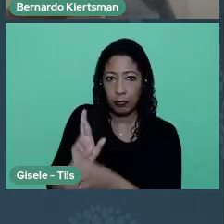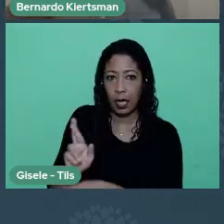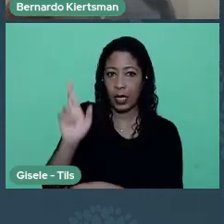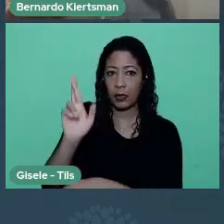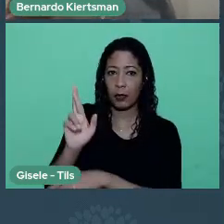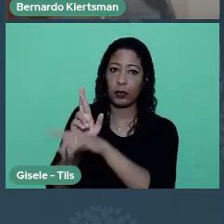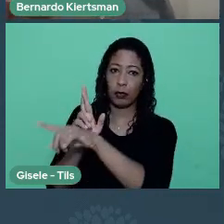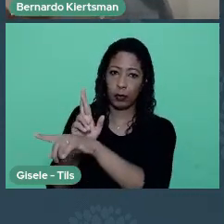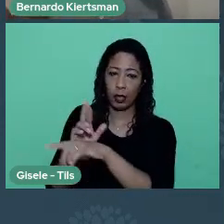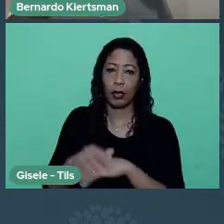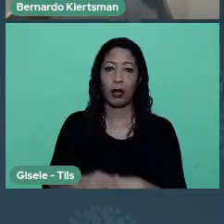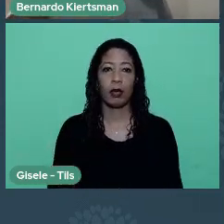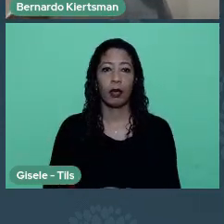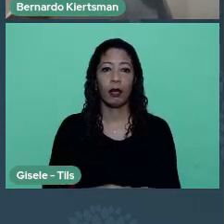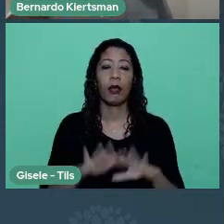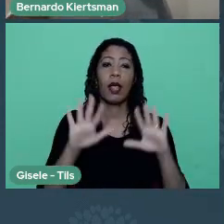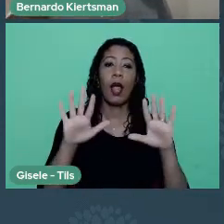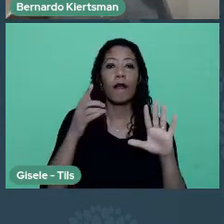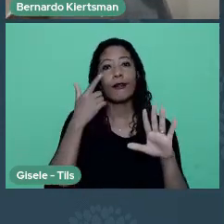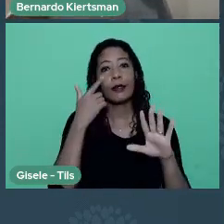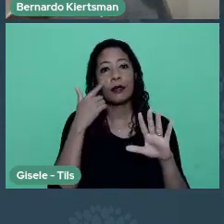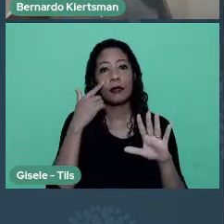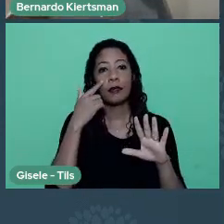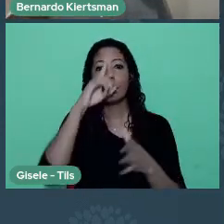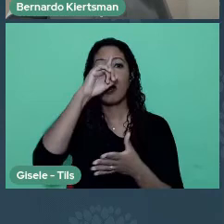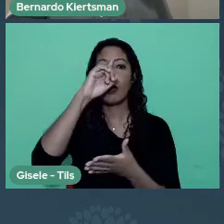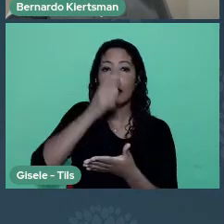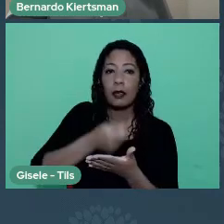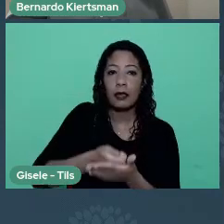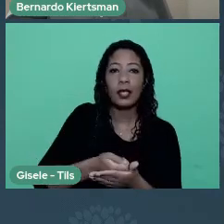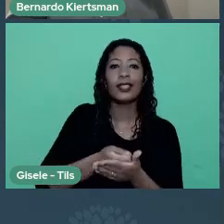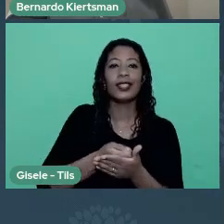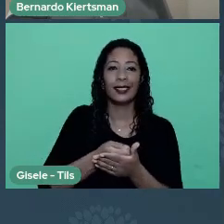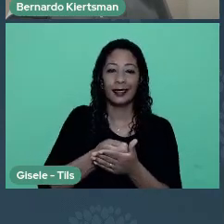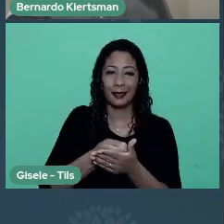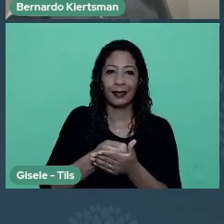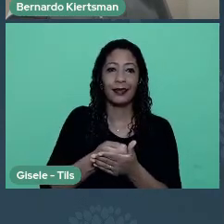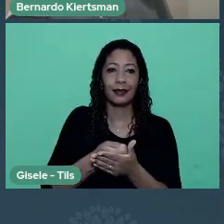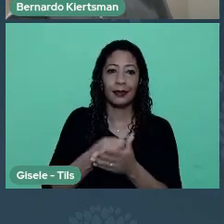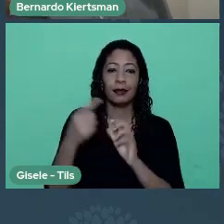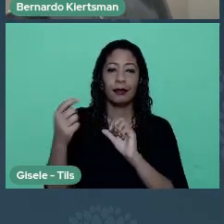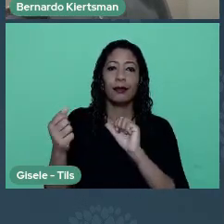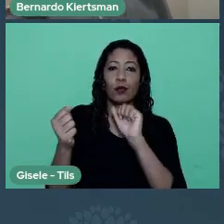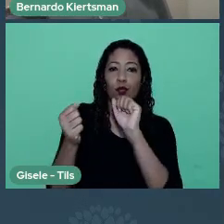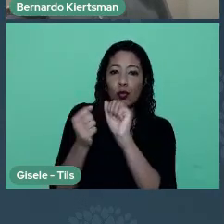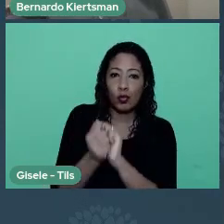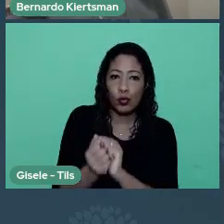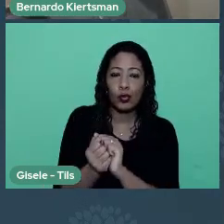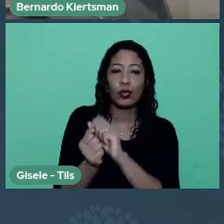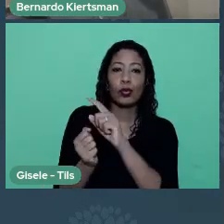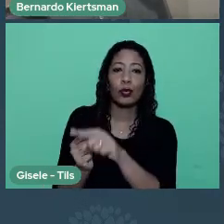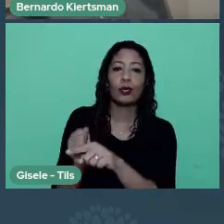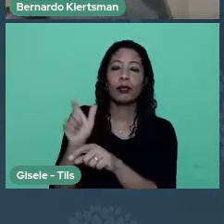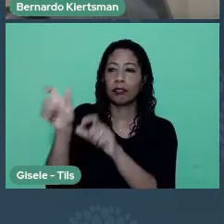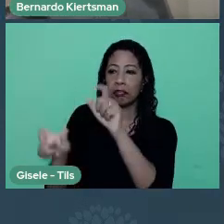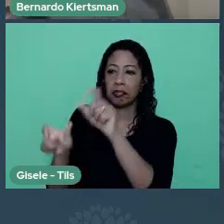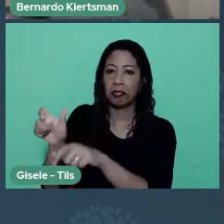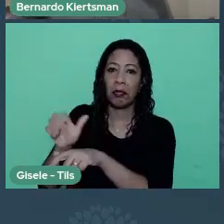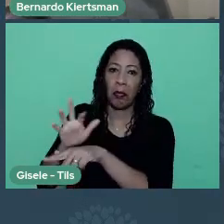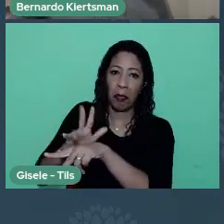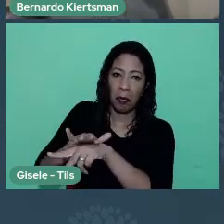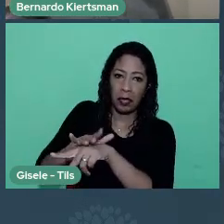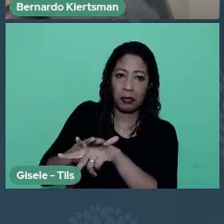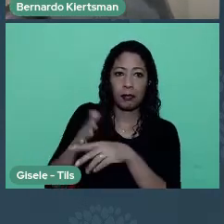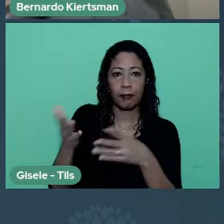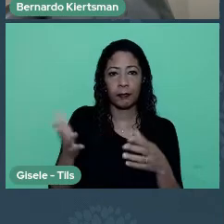resolve entre o paciente e os dispositivos que a gente encontra.